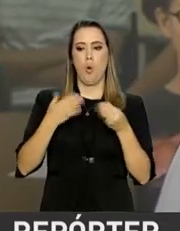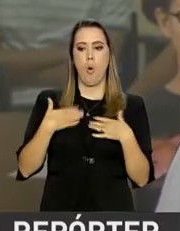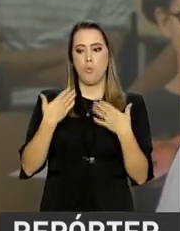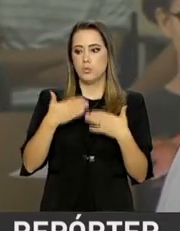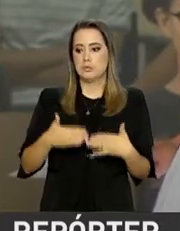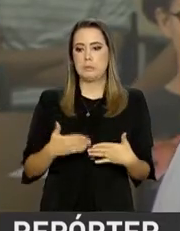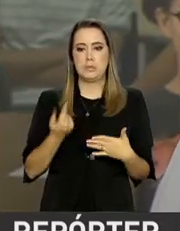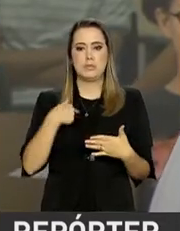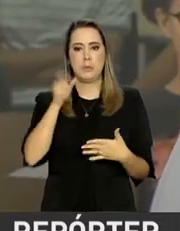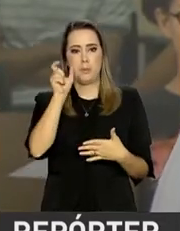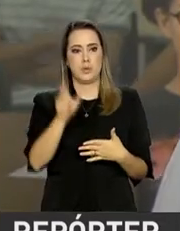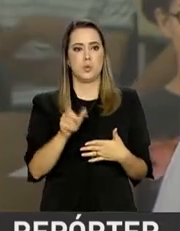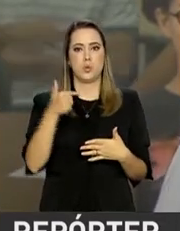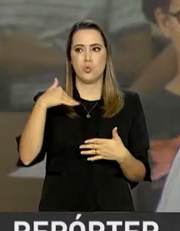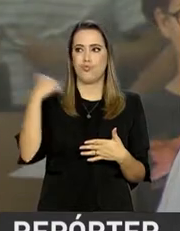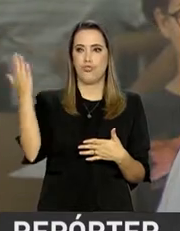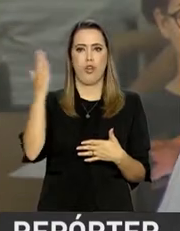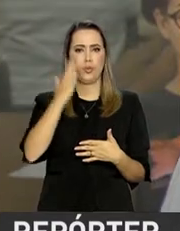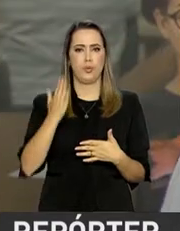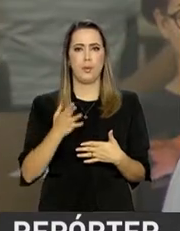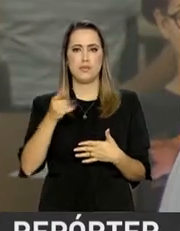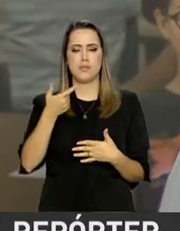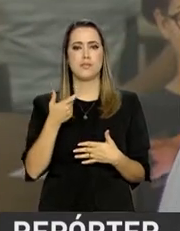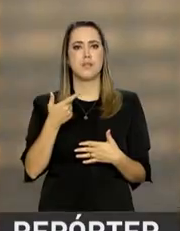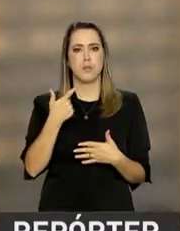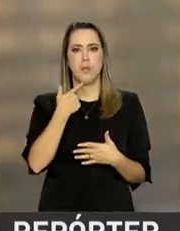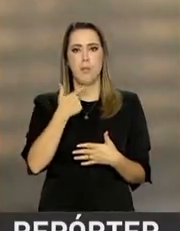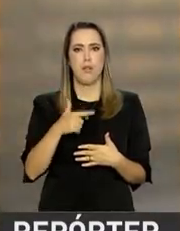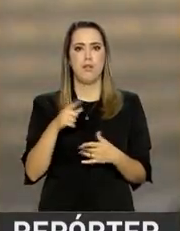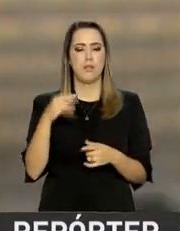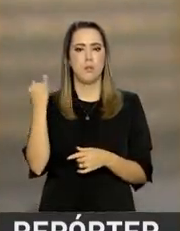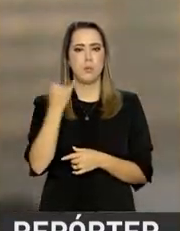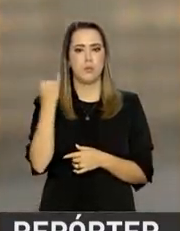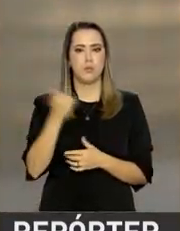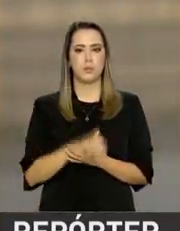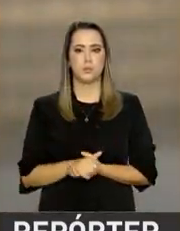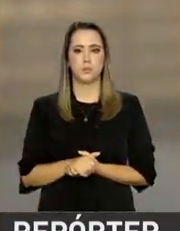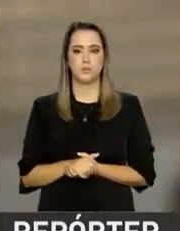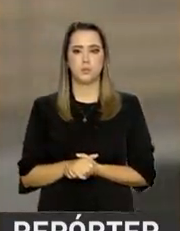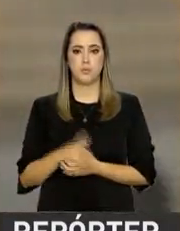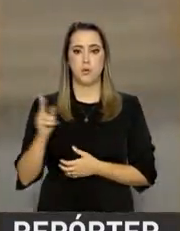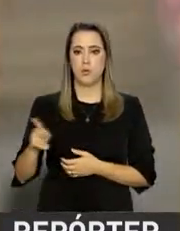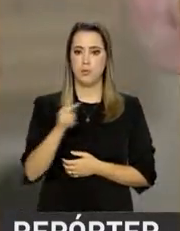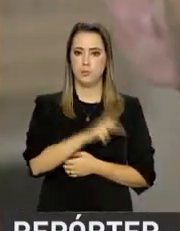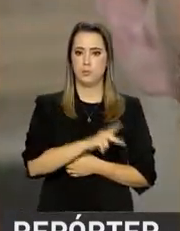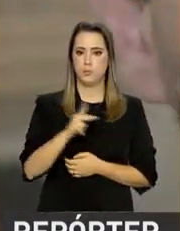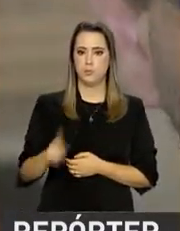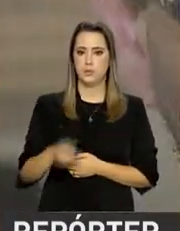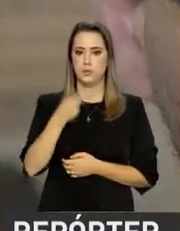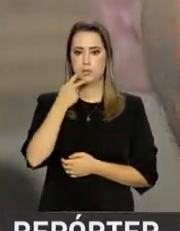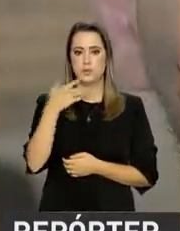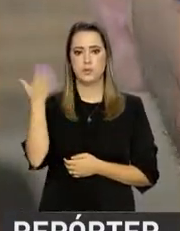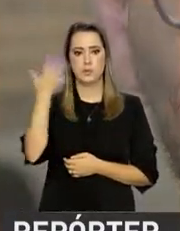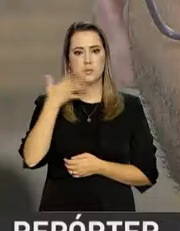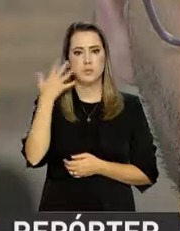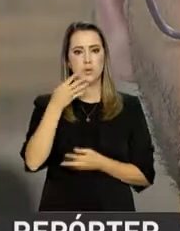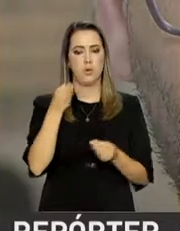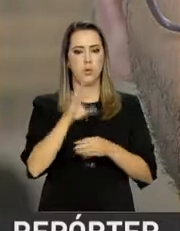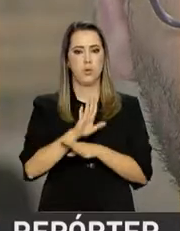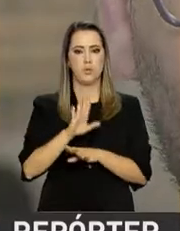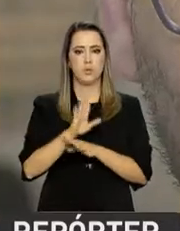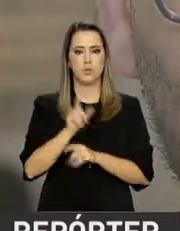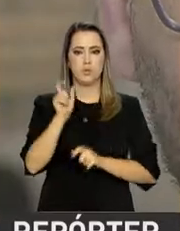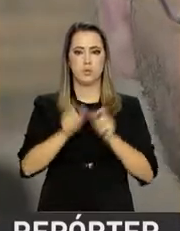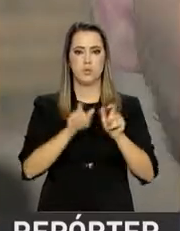para um estrangeiro e além do domínio da língua o professor e supervisor dos alunos conta como eles vão poder ajudar os